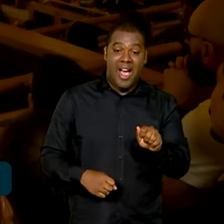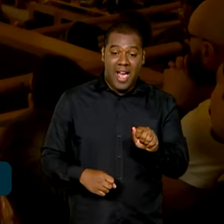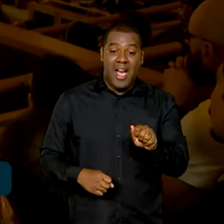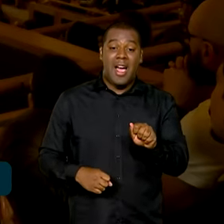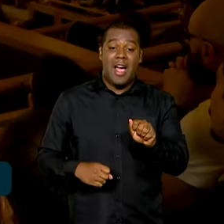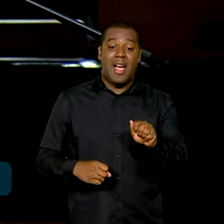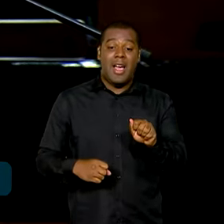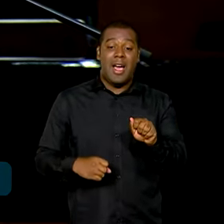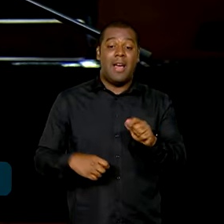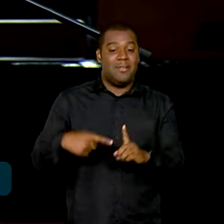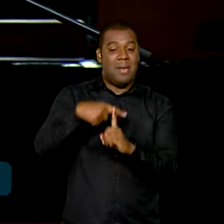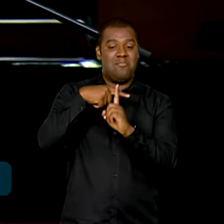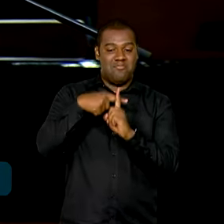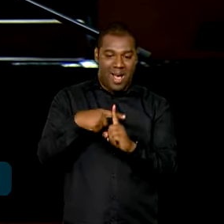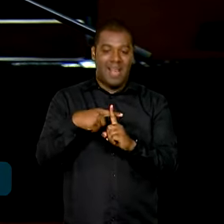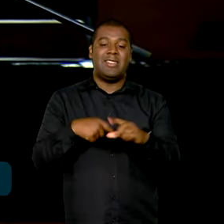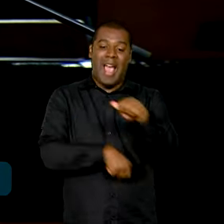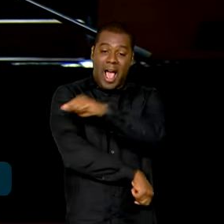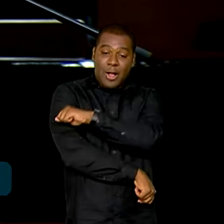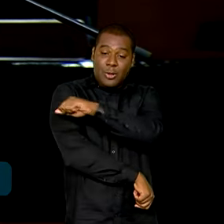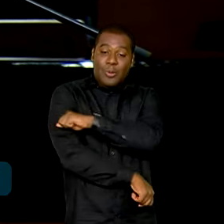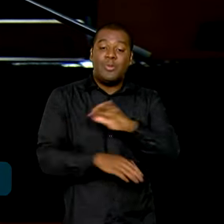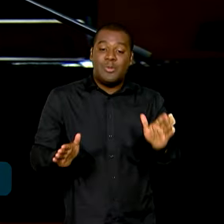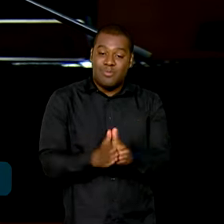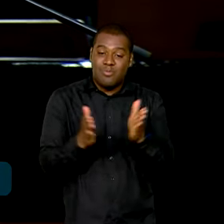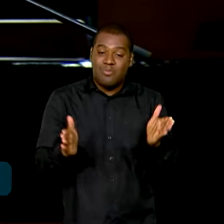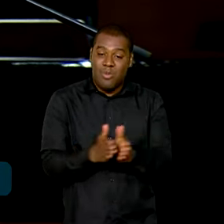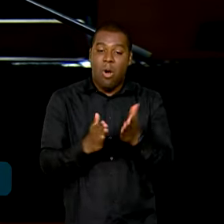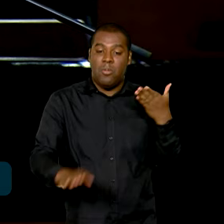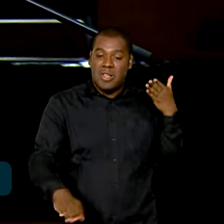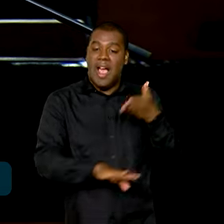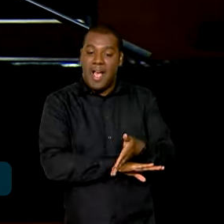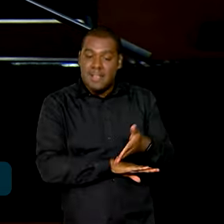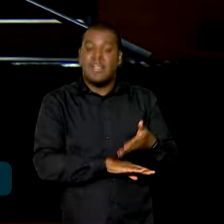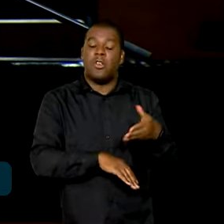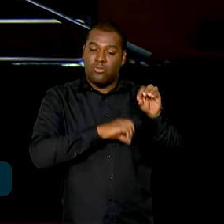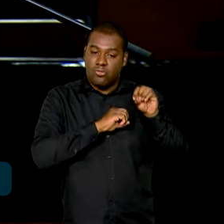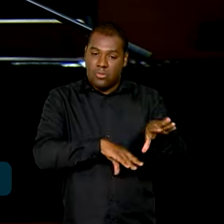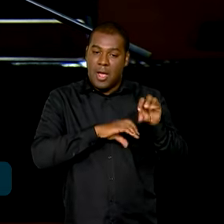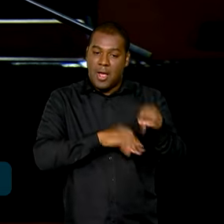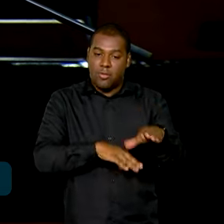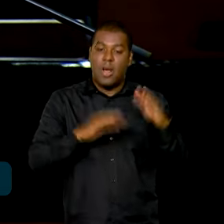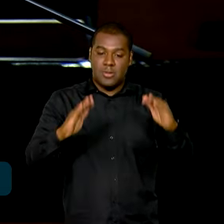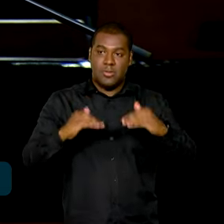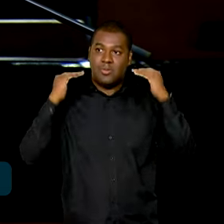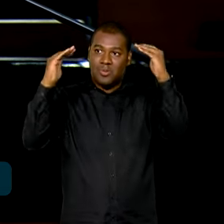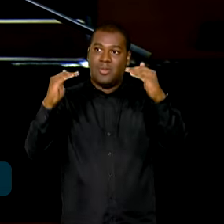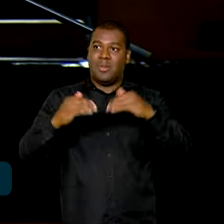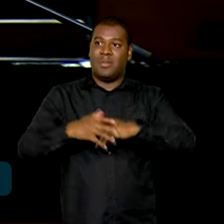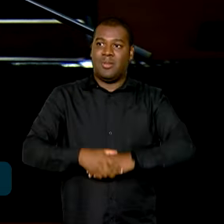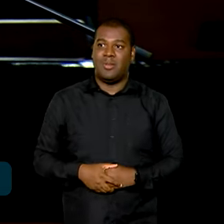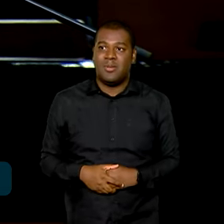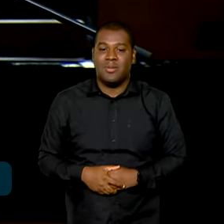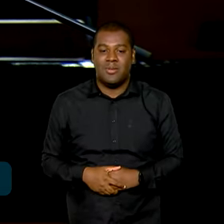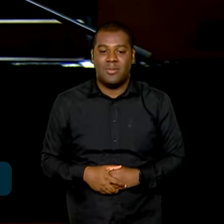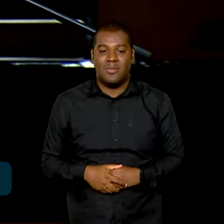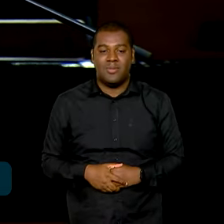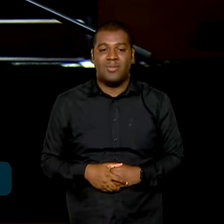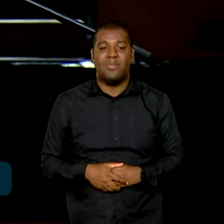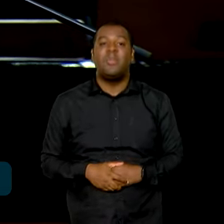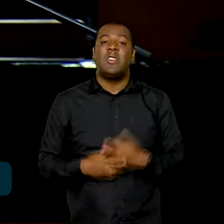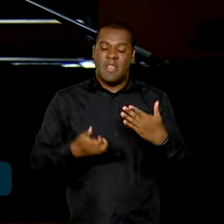ver. Investimos cada vez mais na educação, da creche à